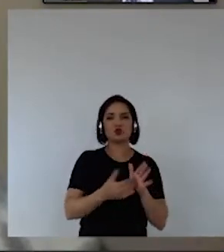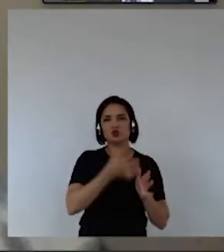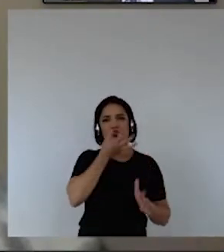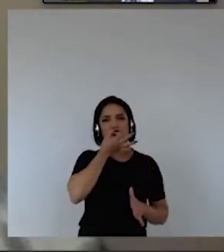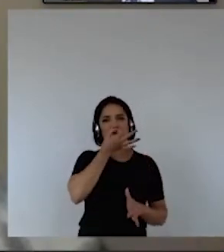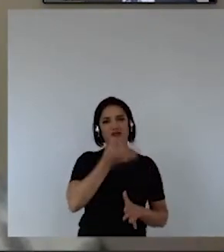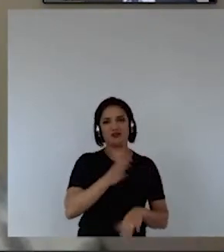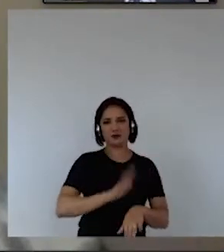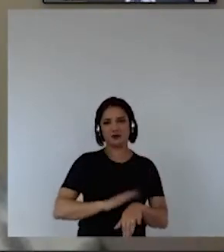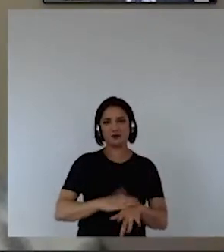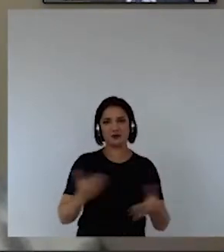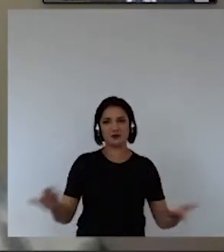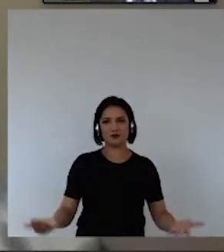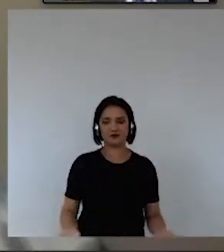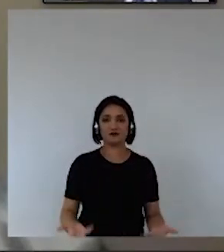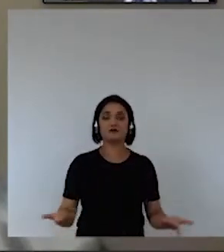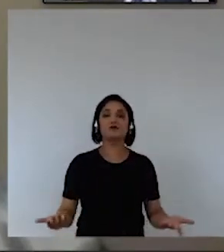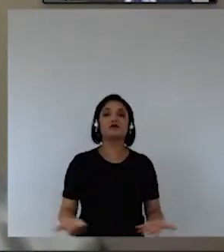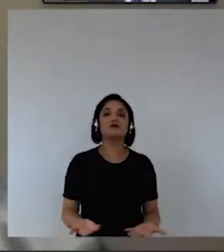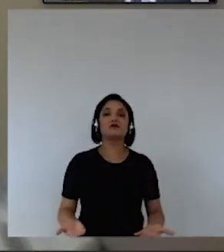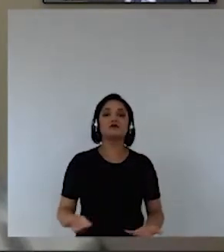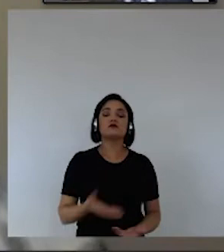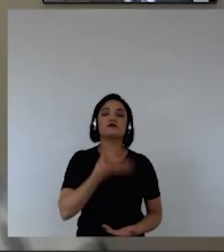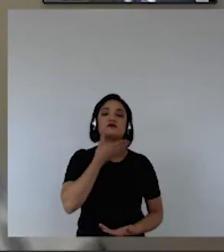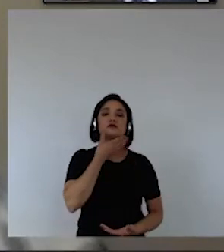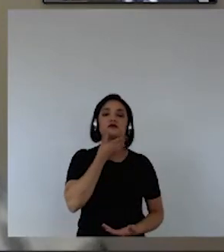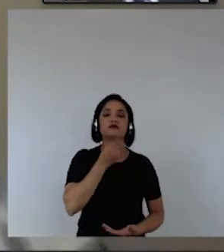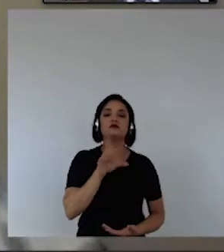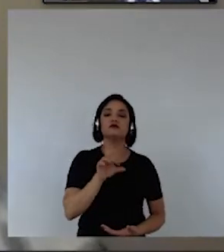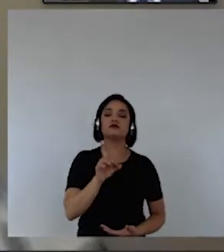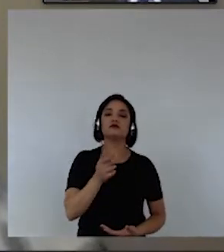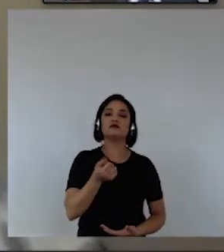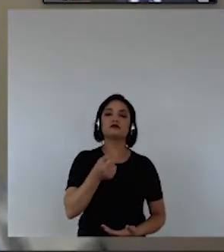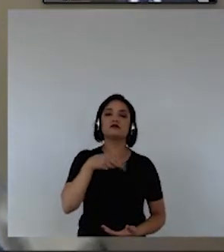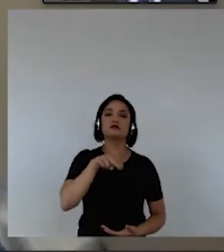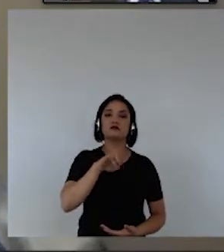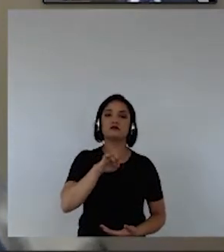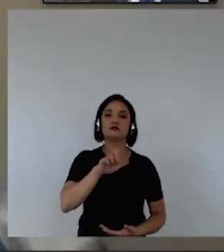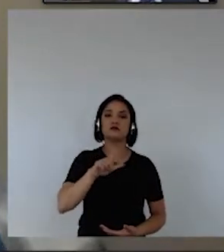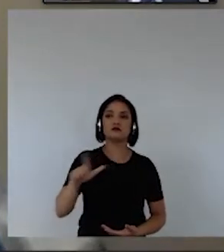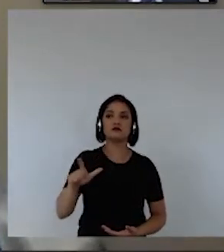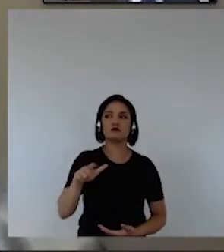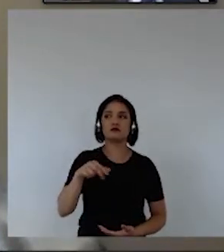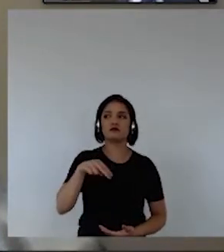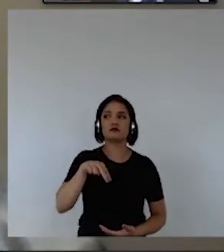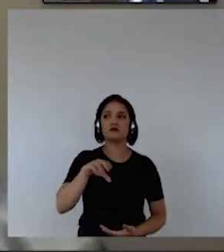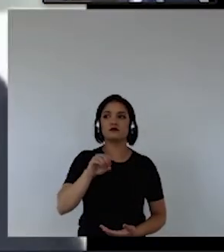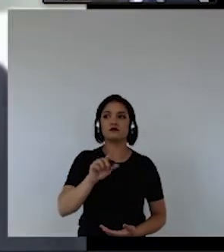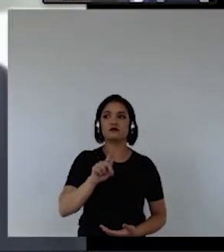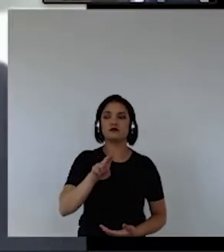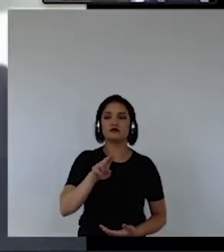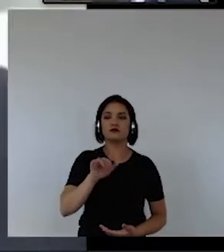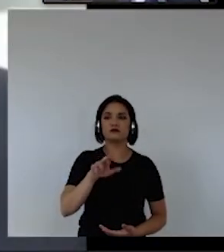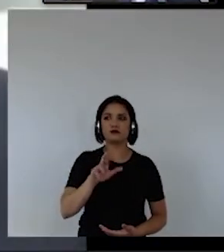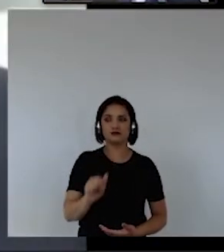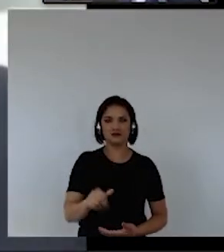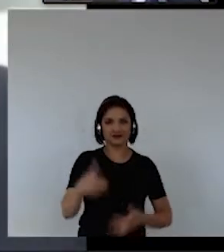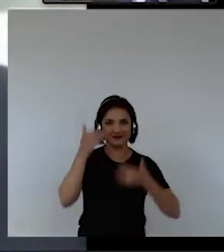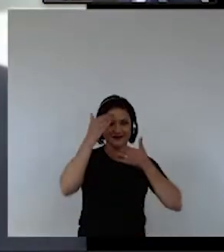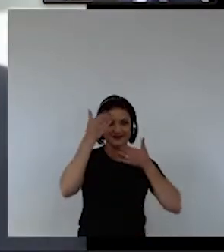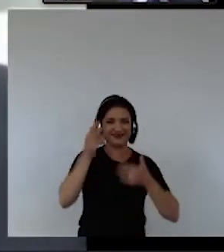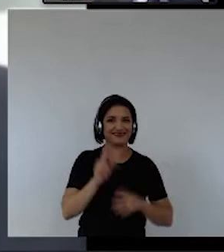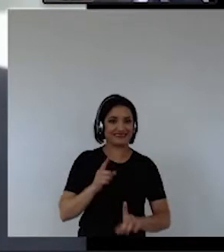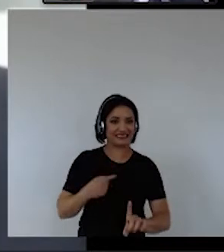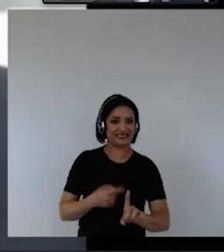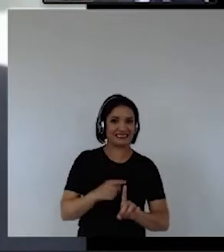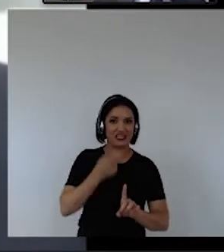sugestões neste momento. Com a palavra, Dr. Daniel Nogueira. Obrigado, Veralice. É sempre um desafio